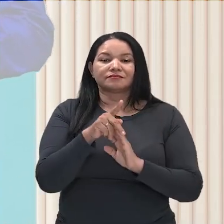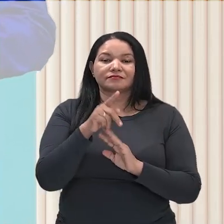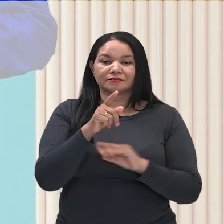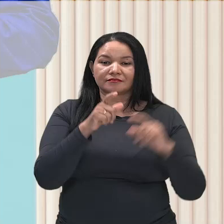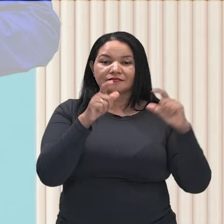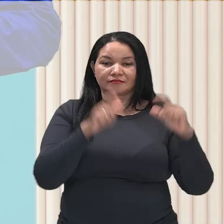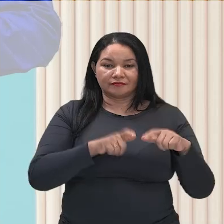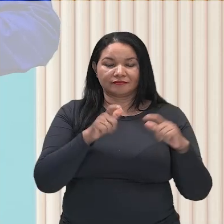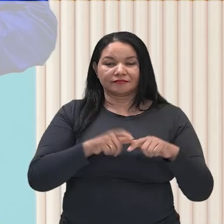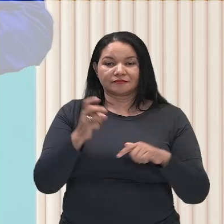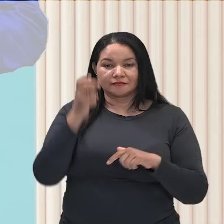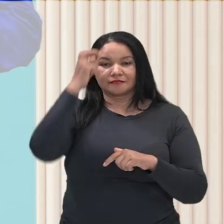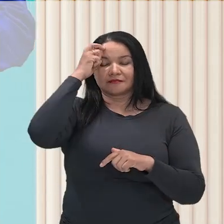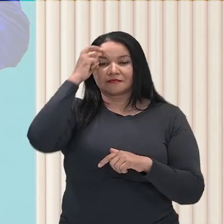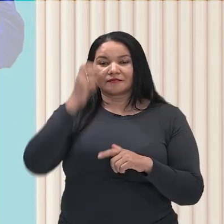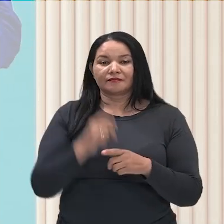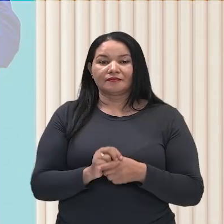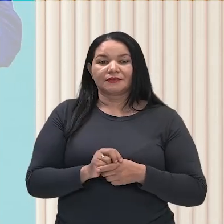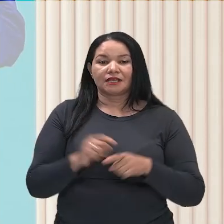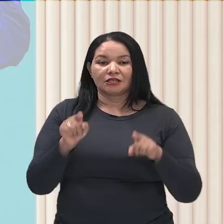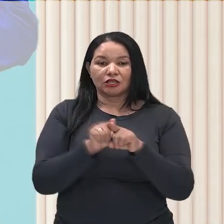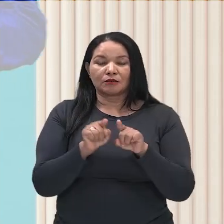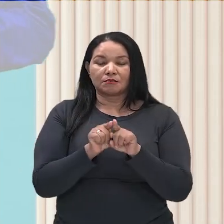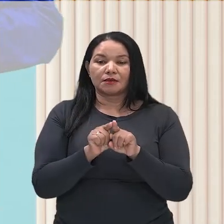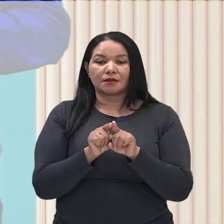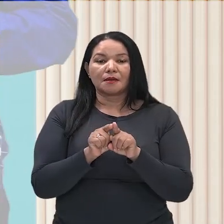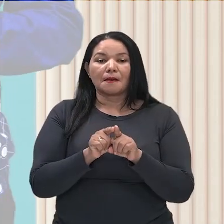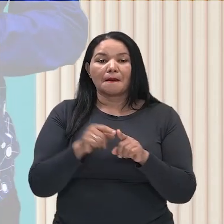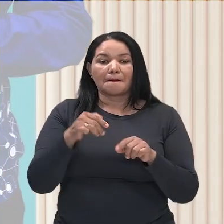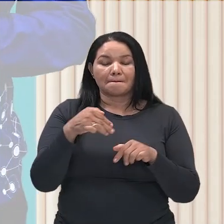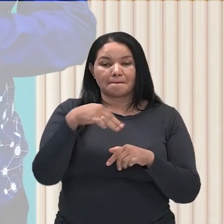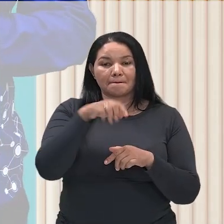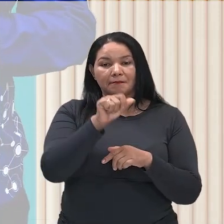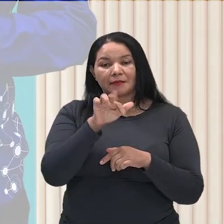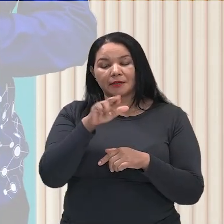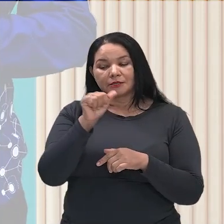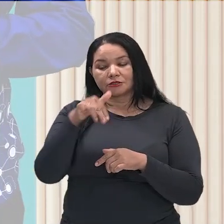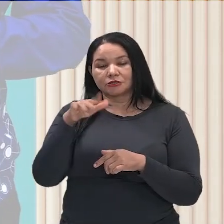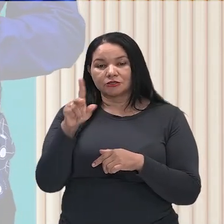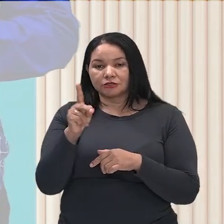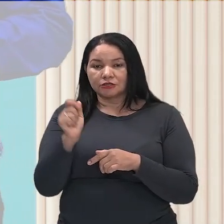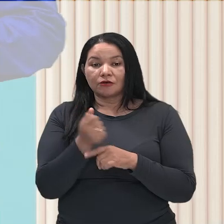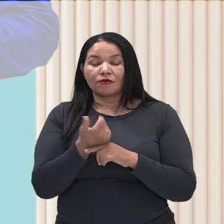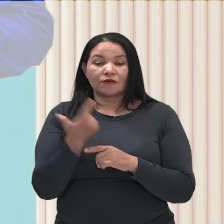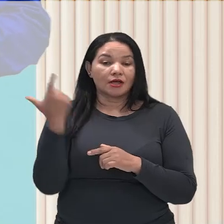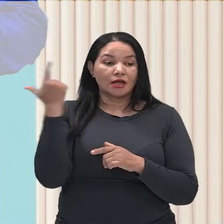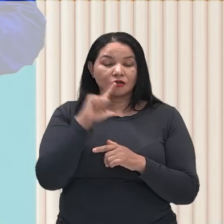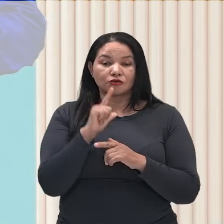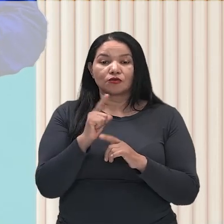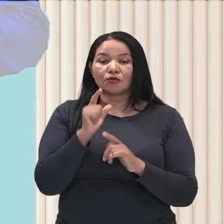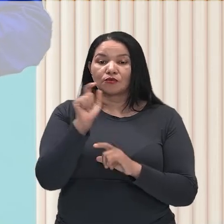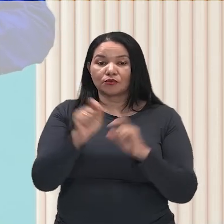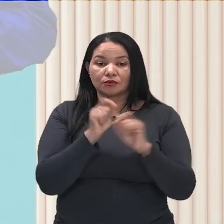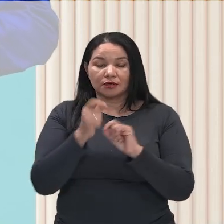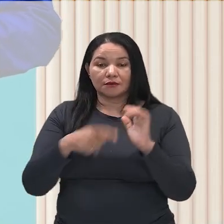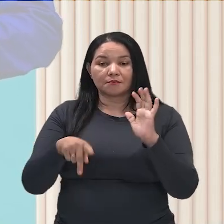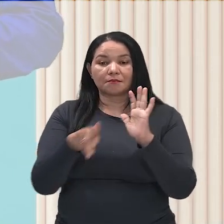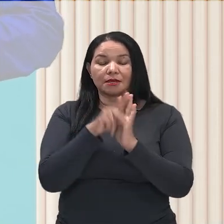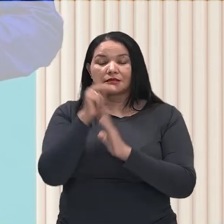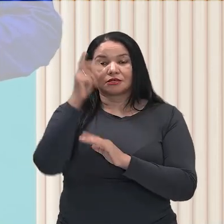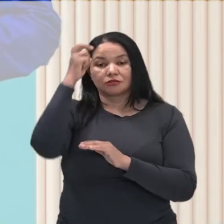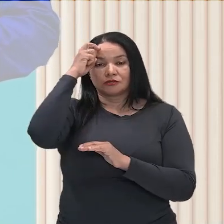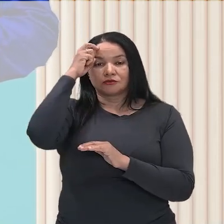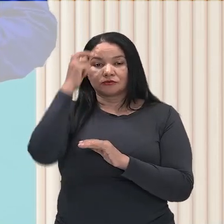folclórica cultural. No Maranhão, o Bumba Meu Boi foi conhecido como Patrimônio Cultural Imaterial da Humanidade